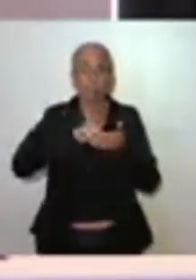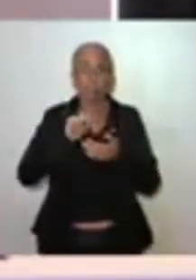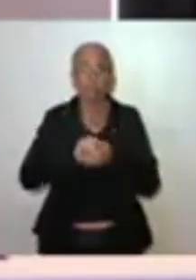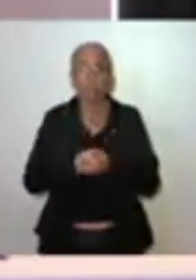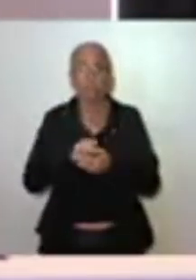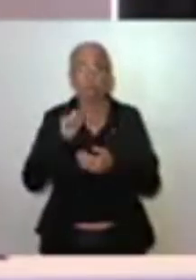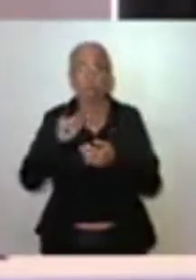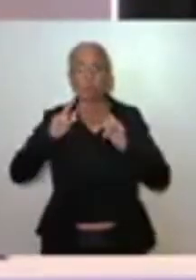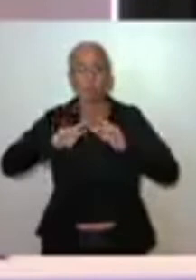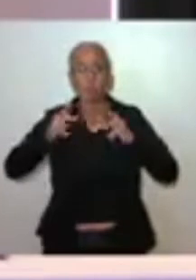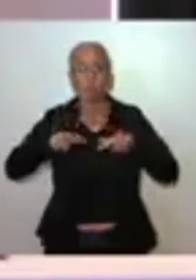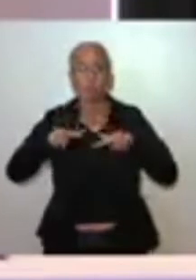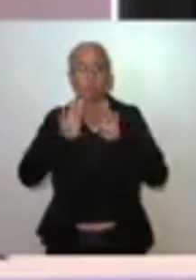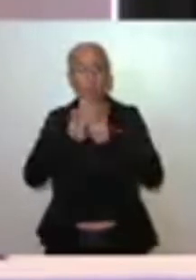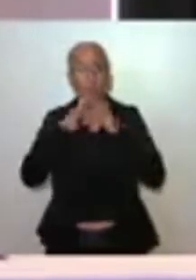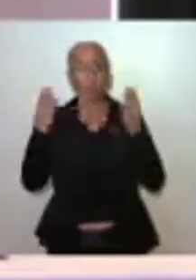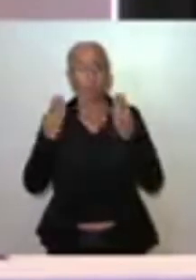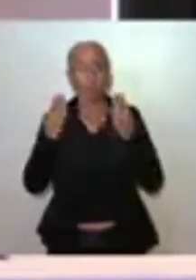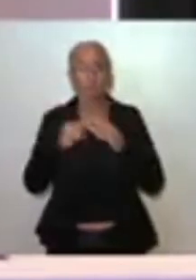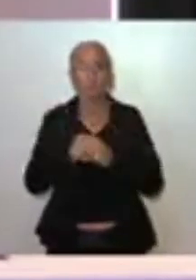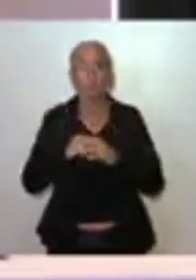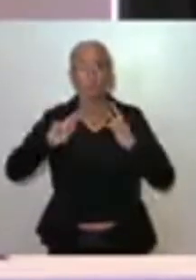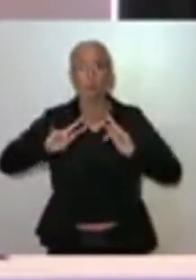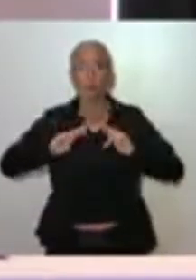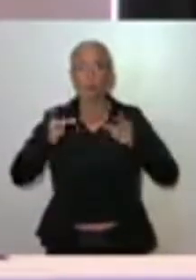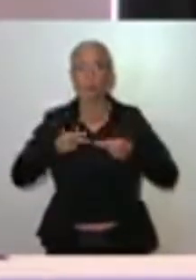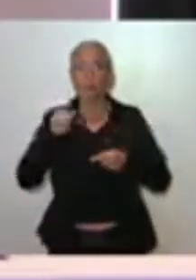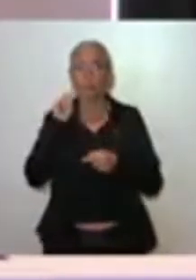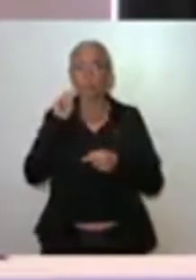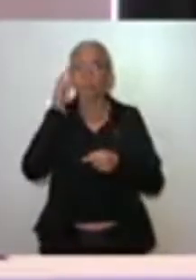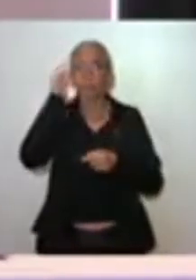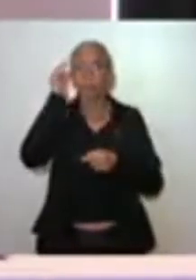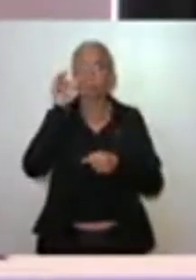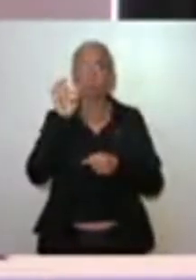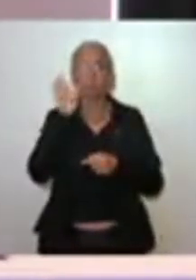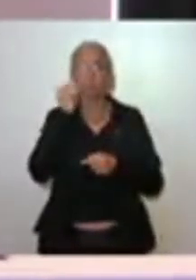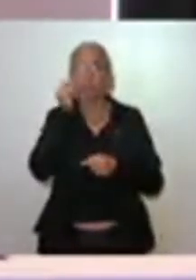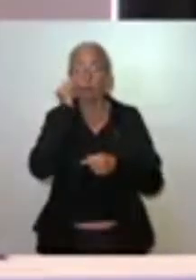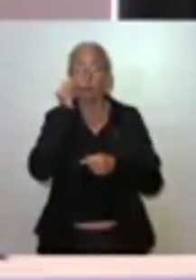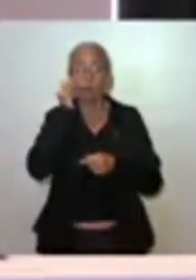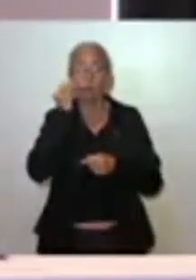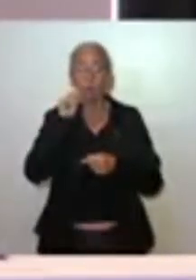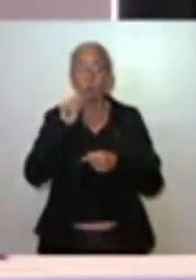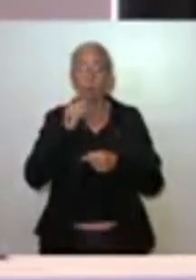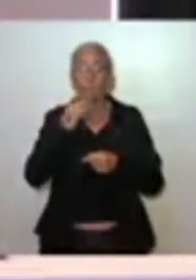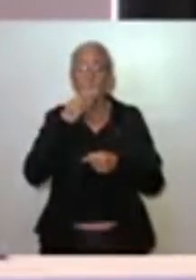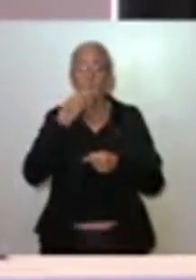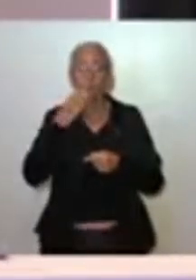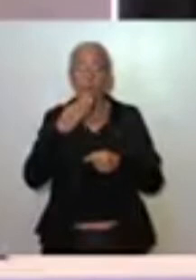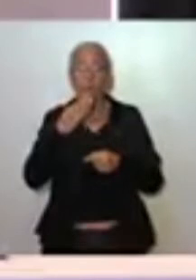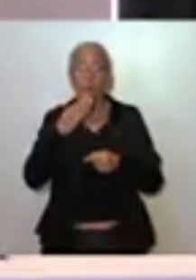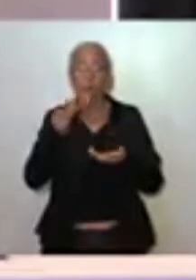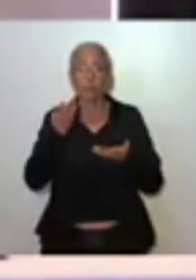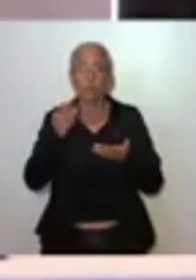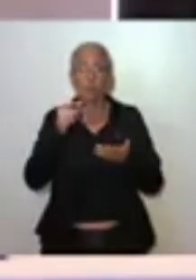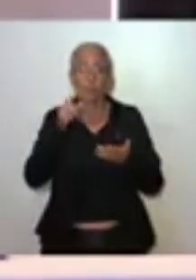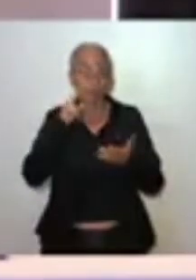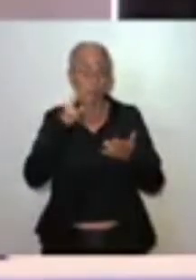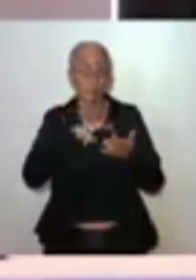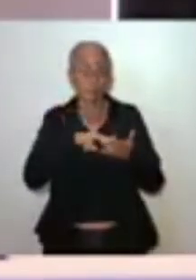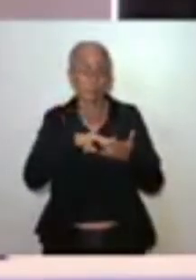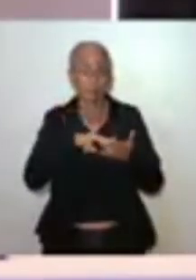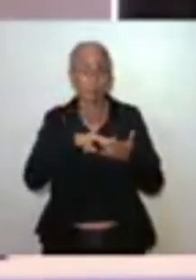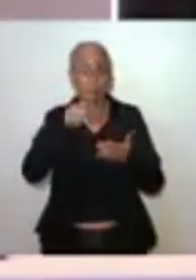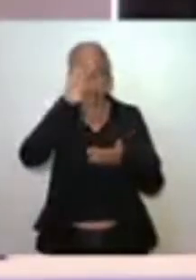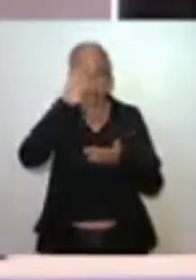e o programa tá aberto sabe qual é o detalhe interessante Lucas os partidos geralmente nem vão eles